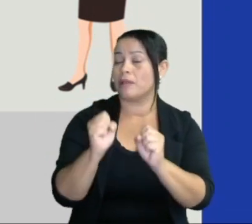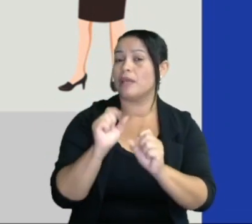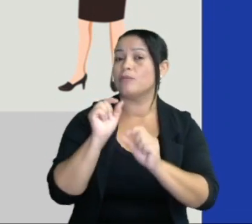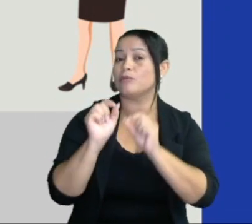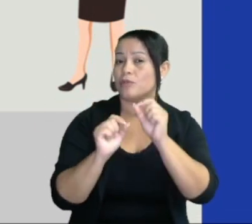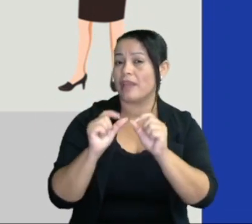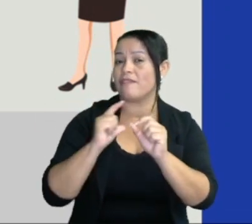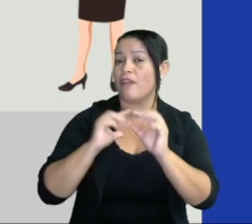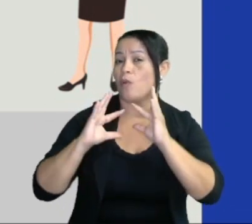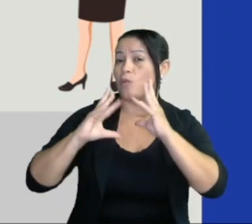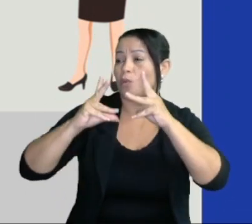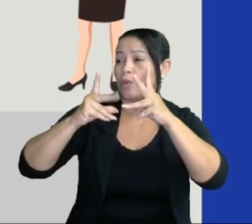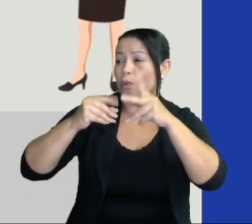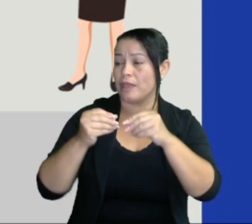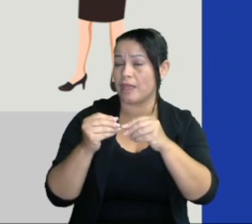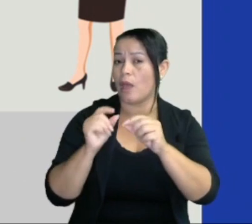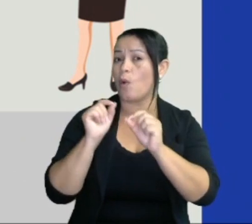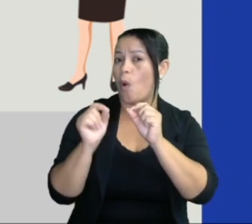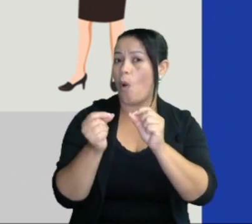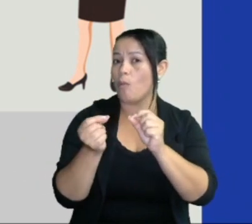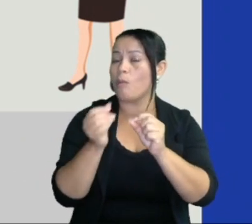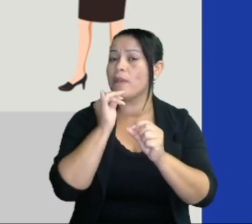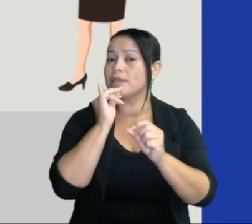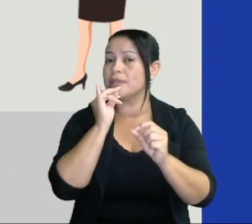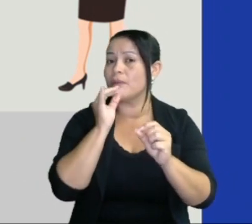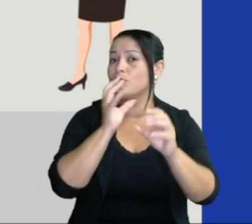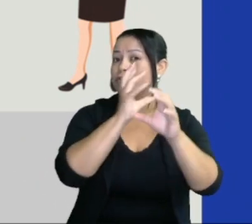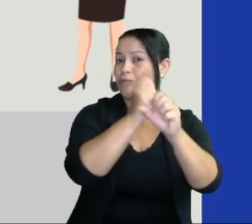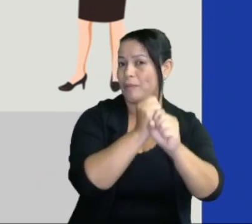de apartamentos fazendo a seguinte adição: